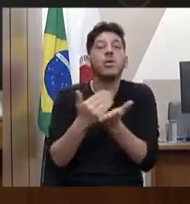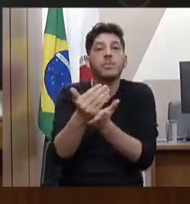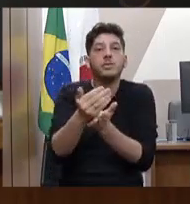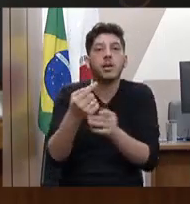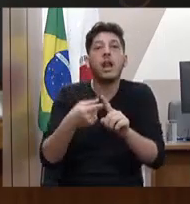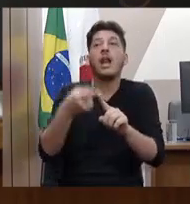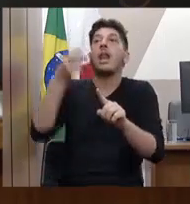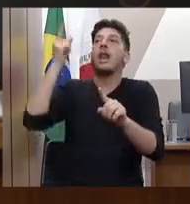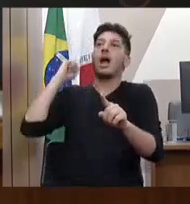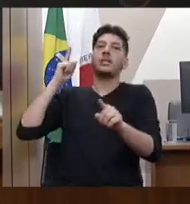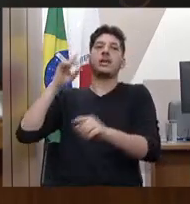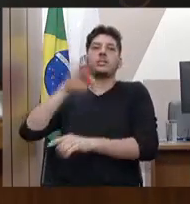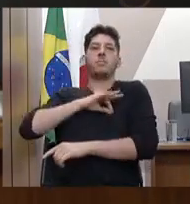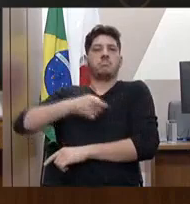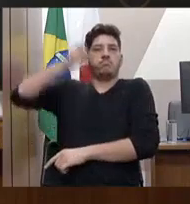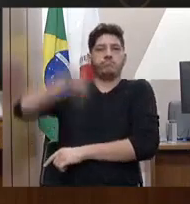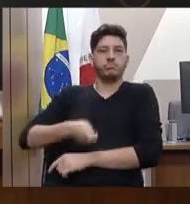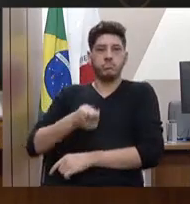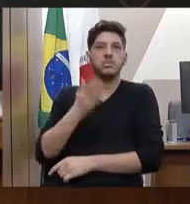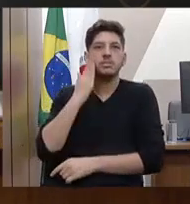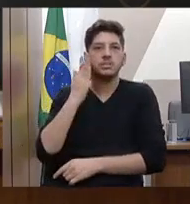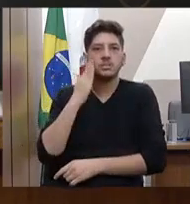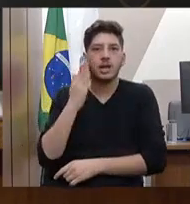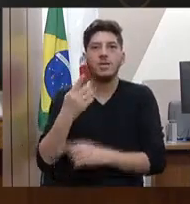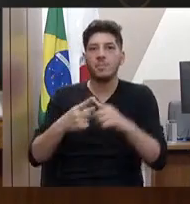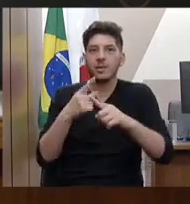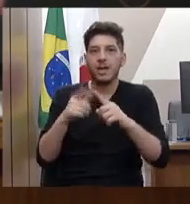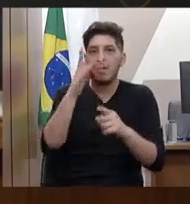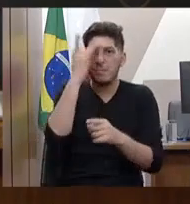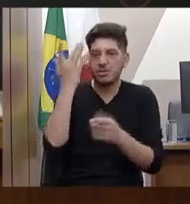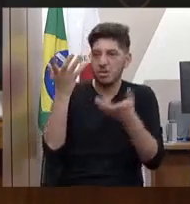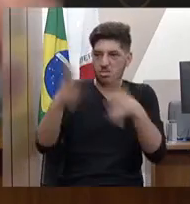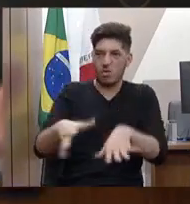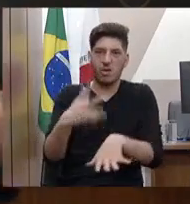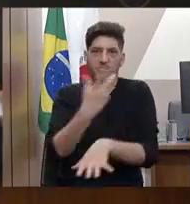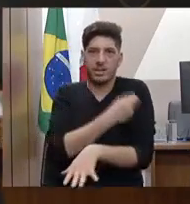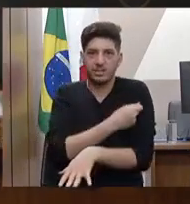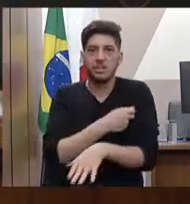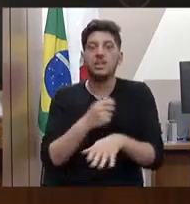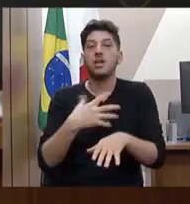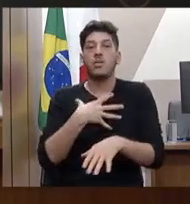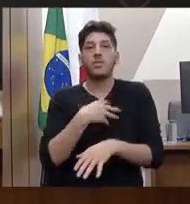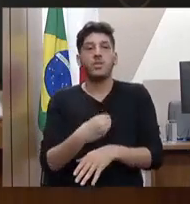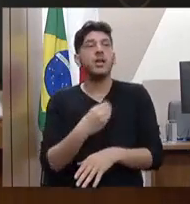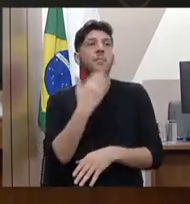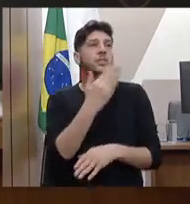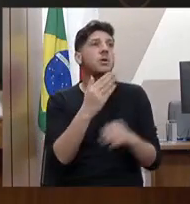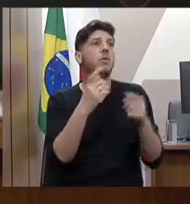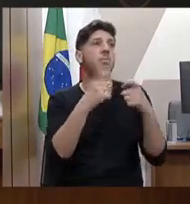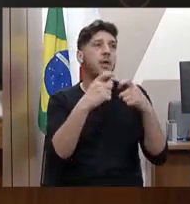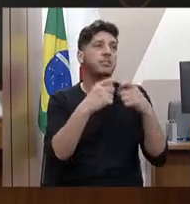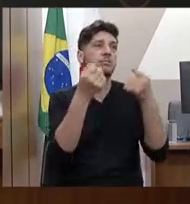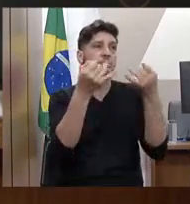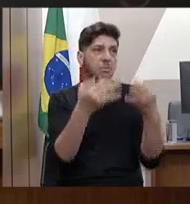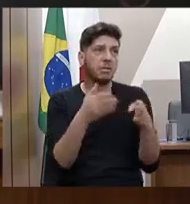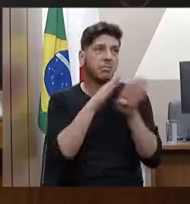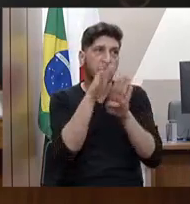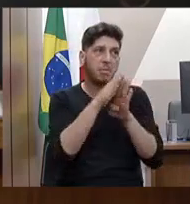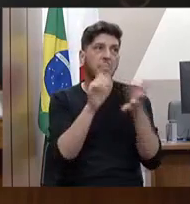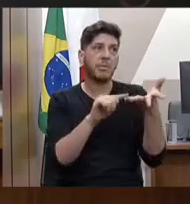é era o sujismuto que não queria tomar vacina o filho dele pedindo médico para explicar como é que era relevante a gente viu agora